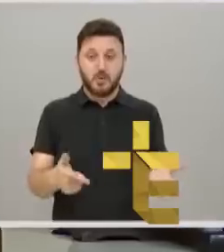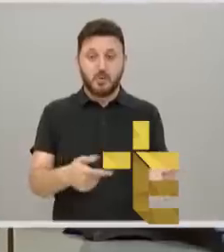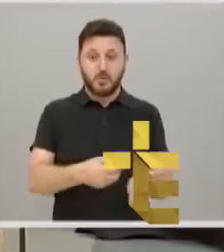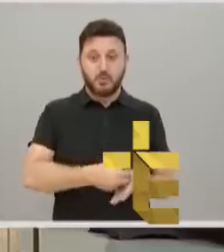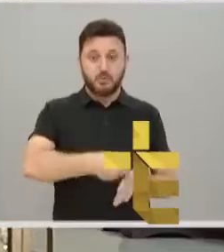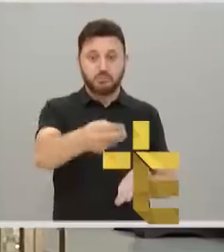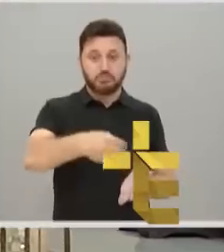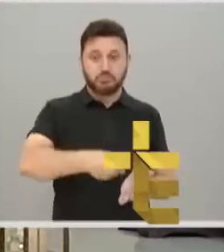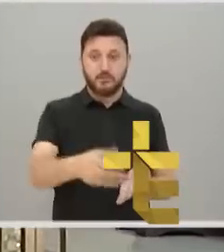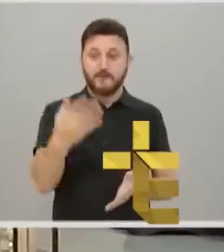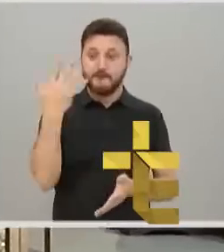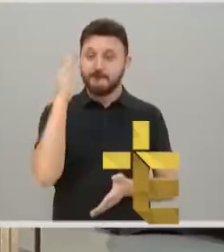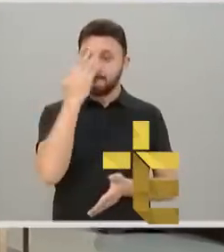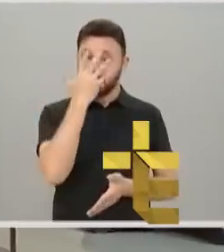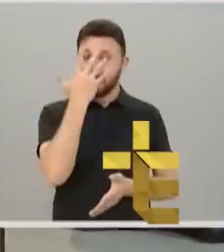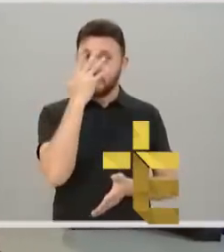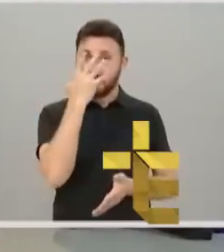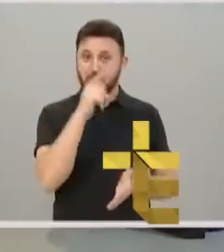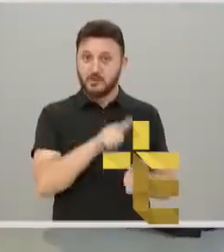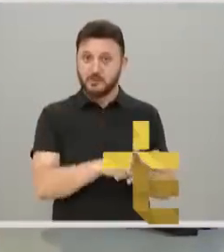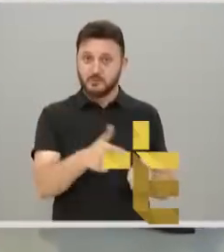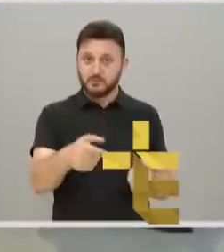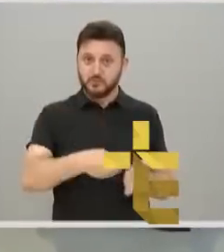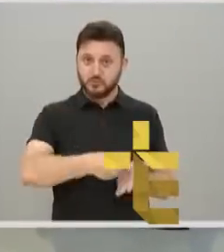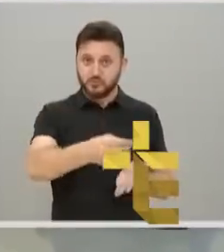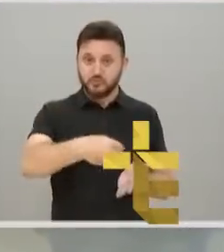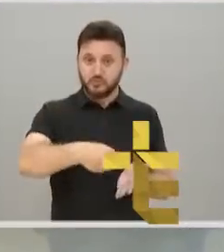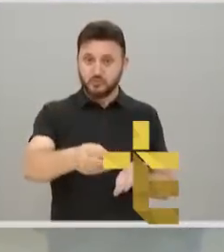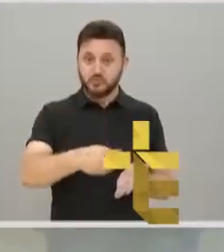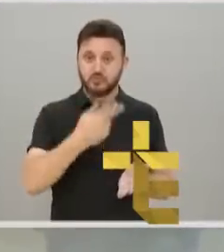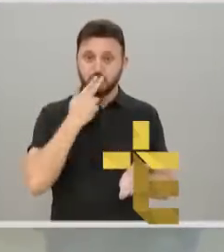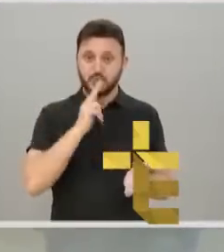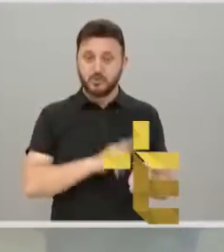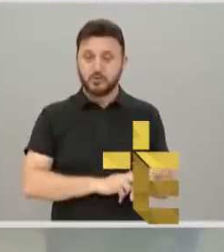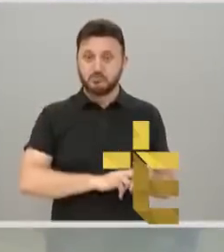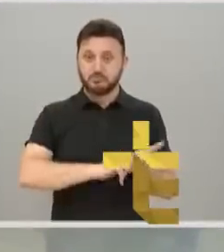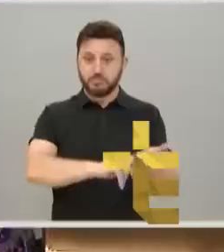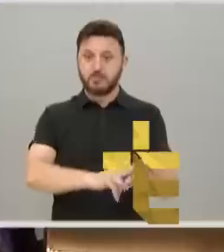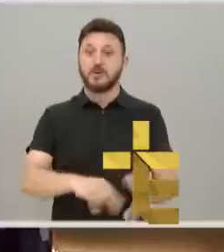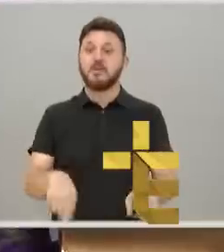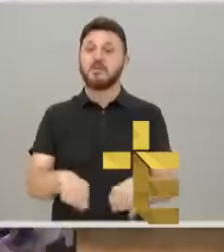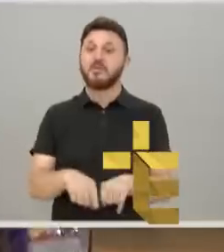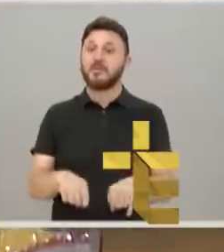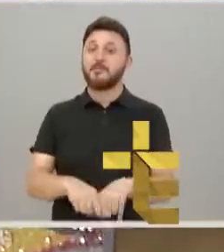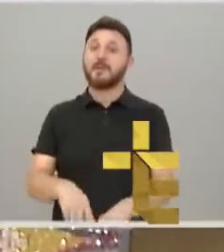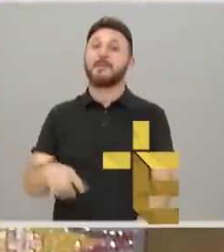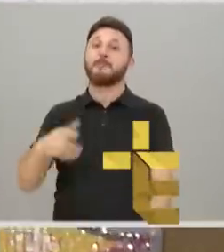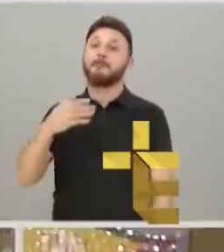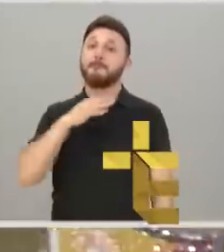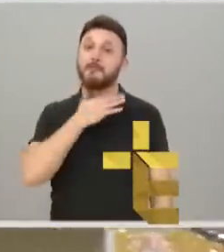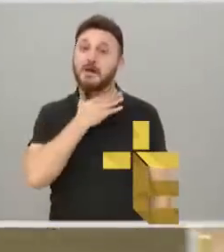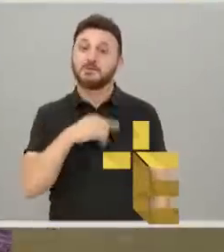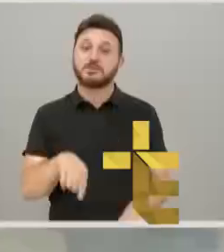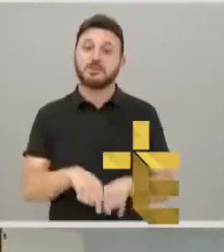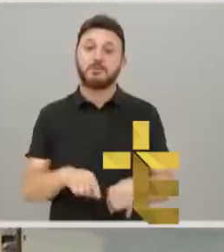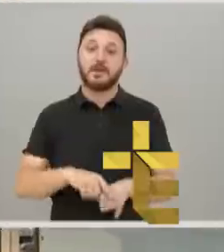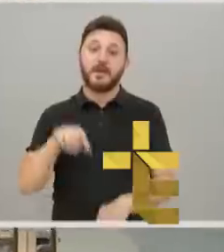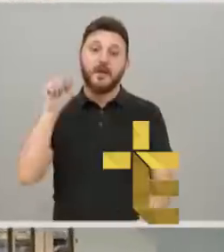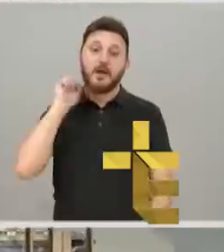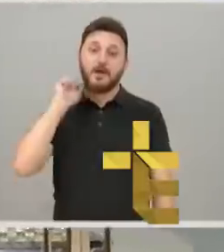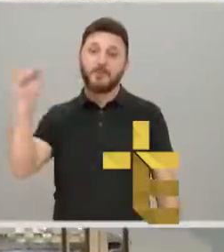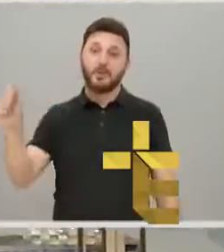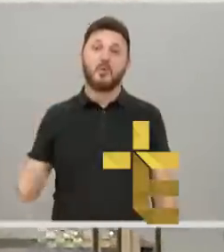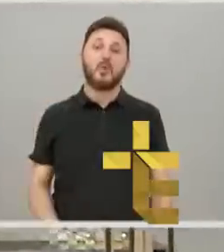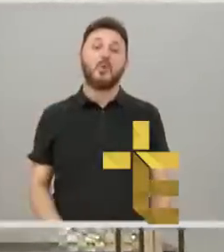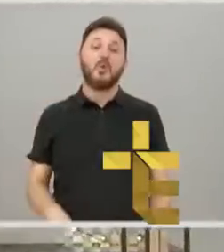fevereiro, e olha, por mais que tenhamos já mandado o de março e o de abril, o correio está em